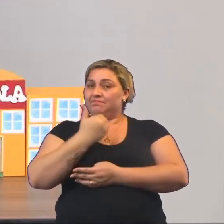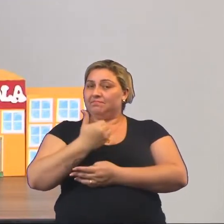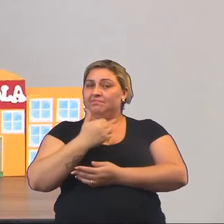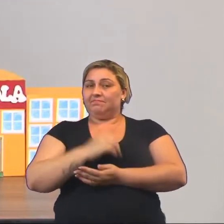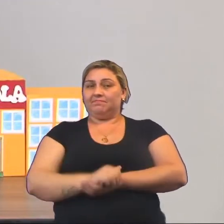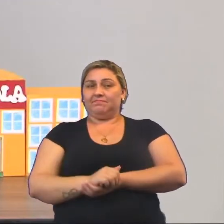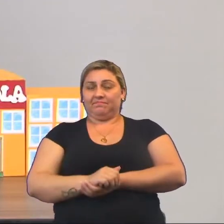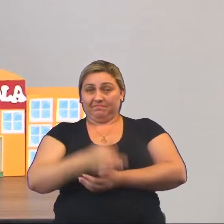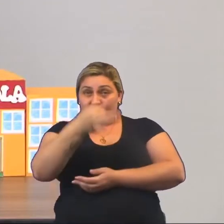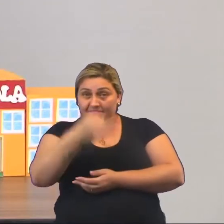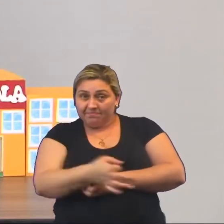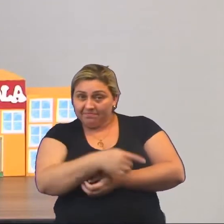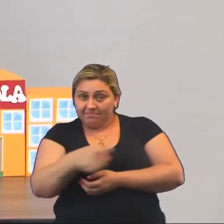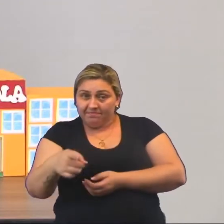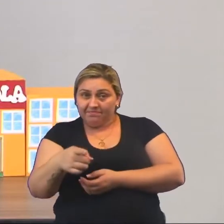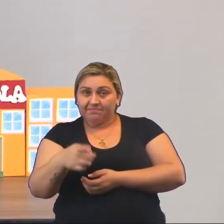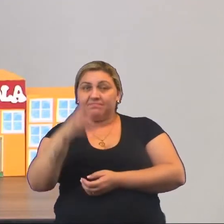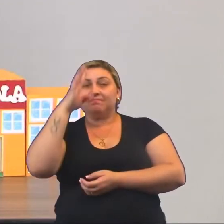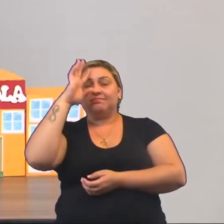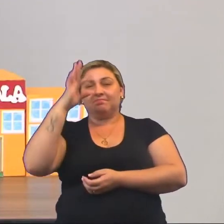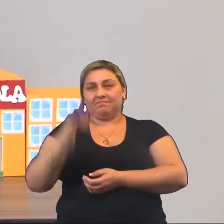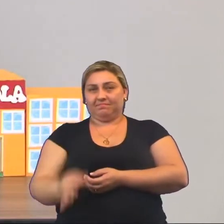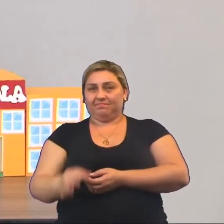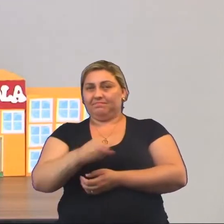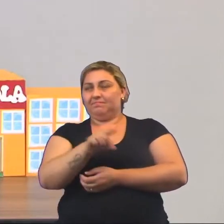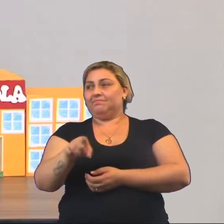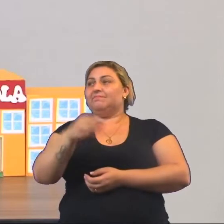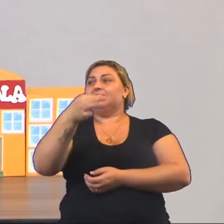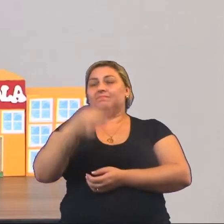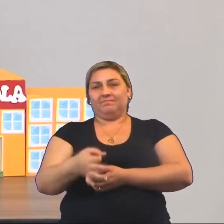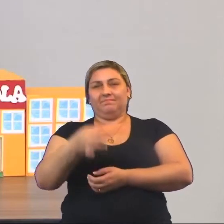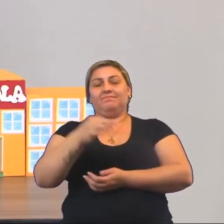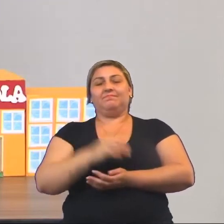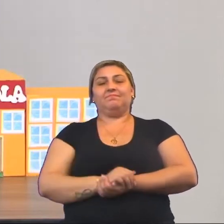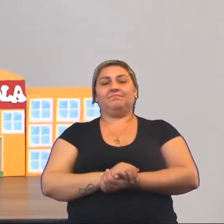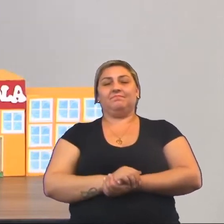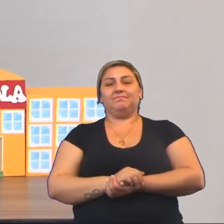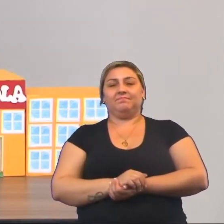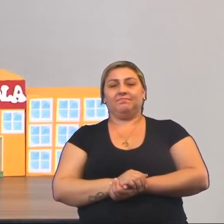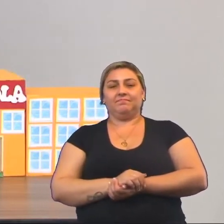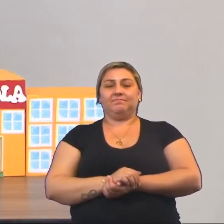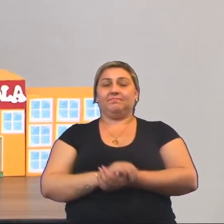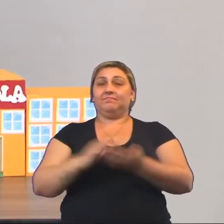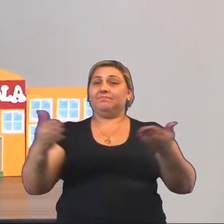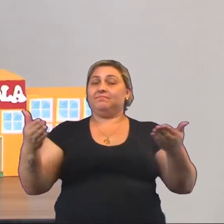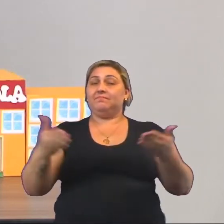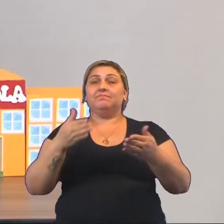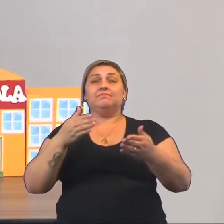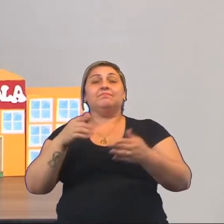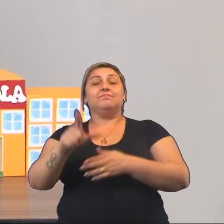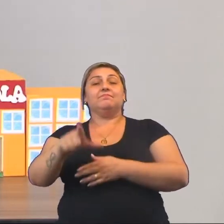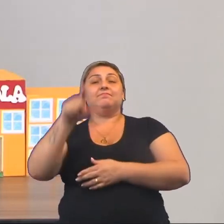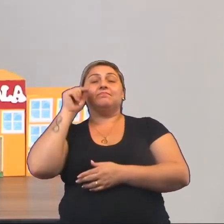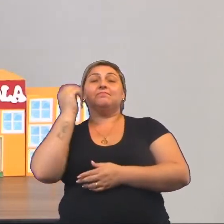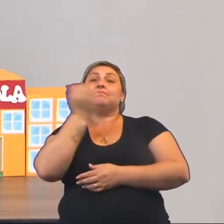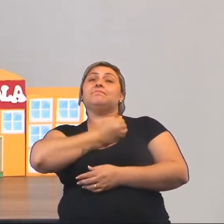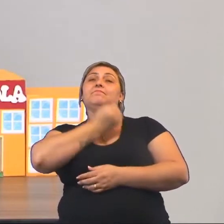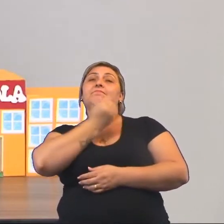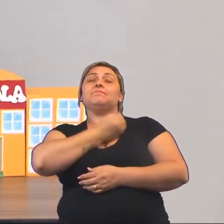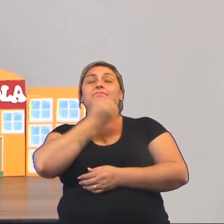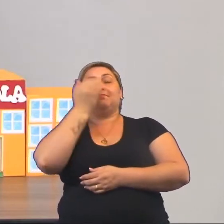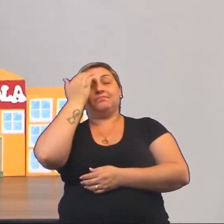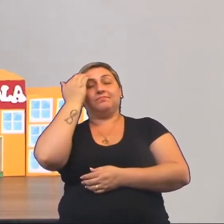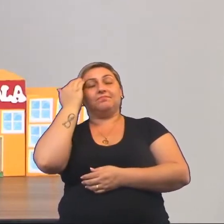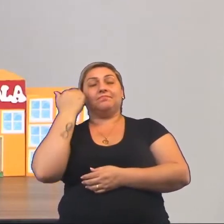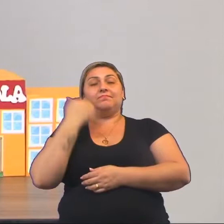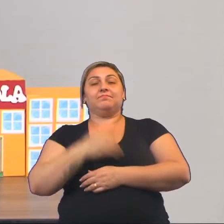bem. Vocês acertaram? Eu tenho certeza que vocês acertaram. Vamos lá. Agora eu vou escolher o número